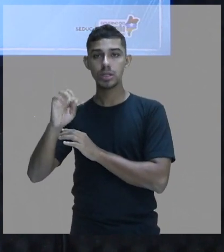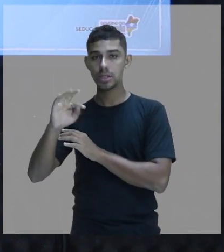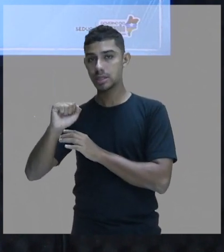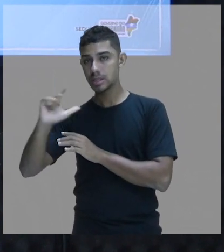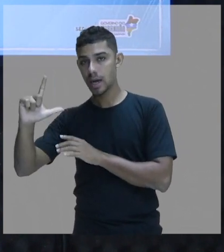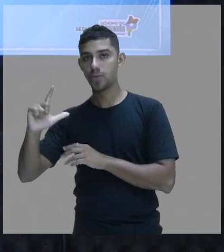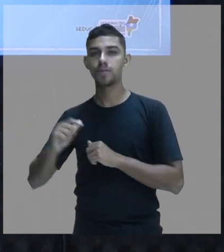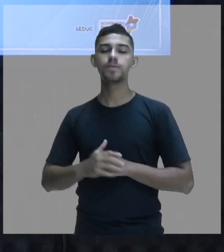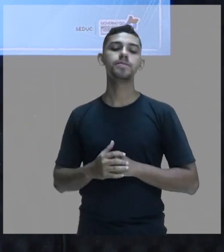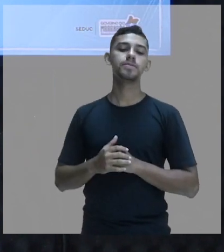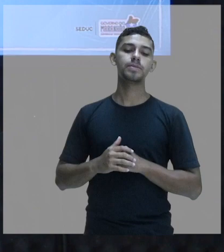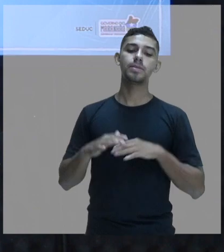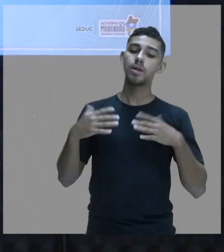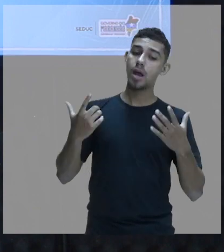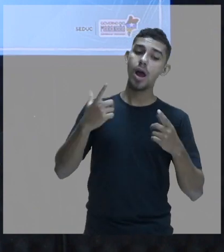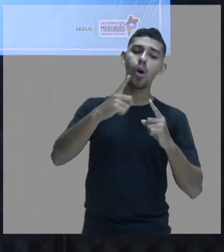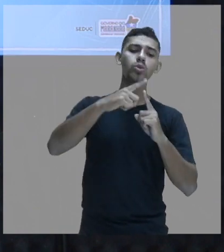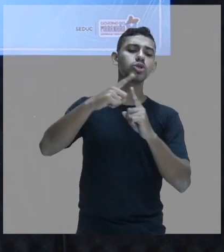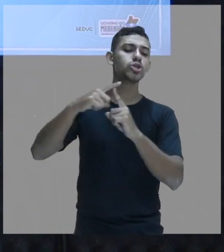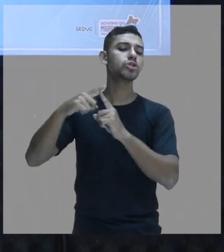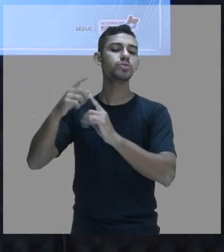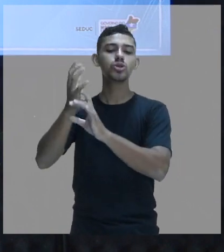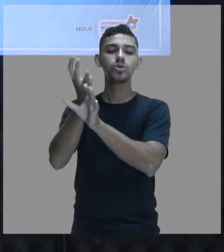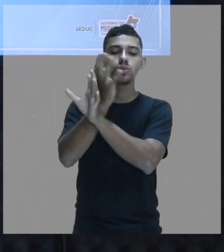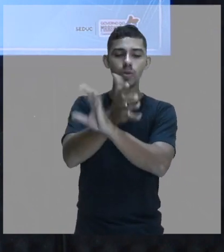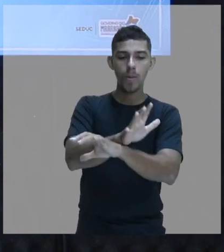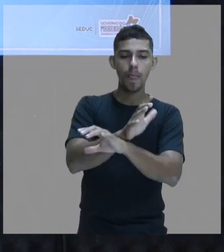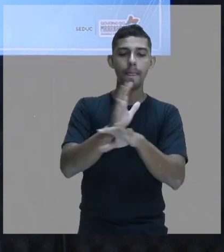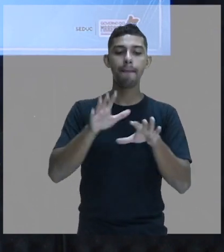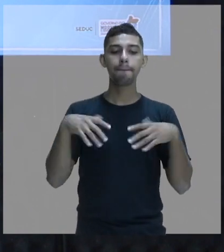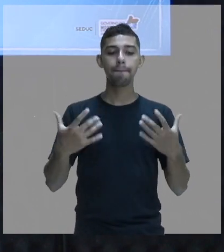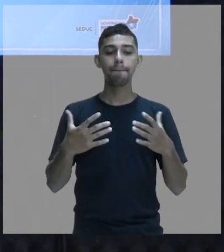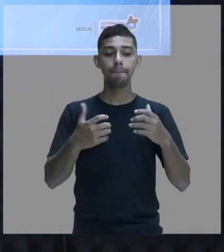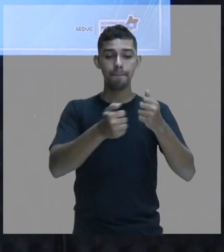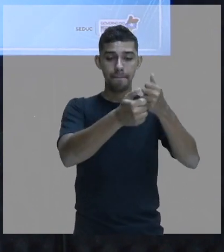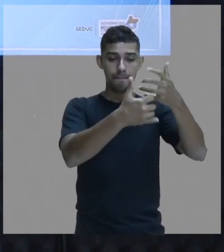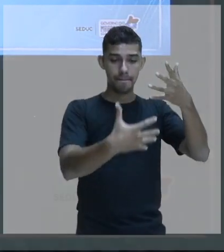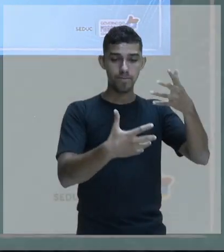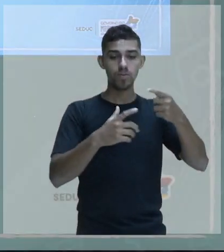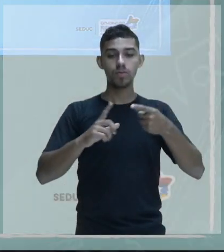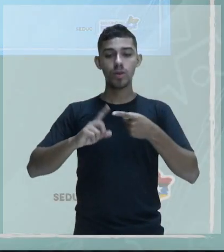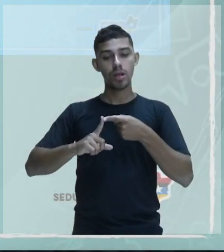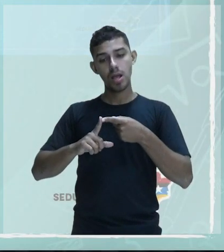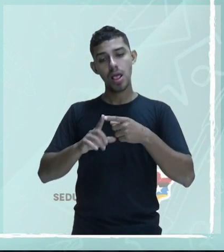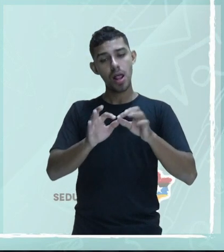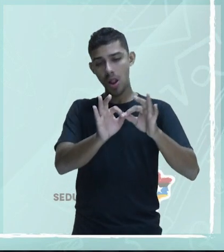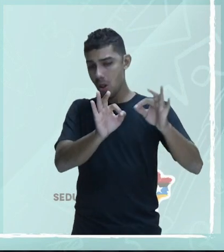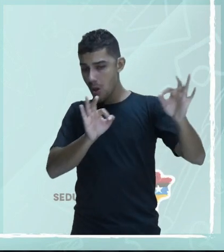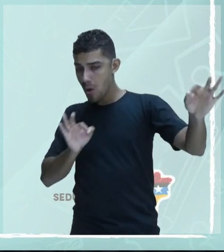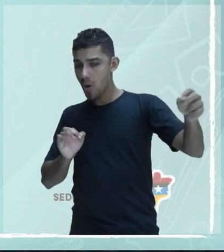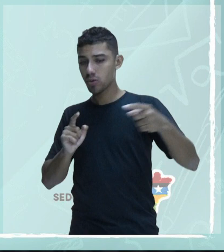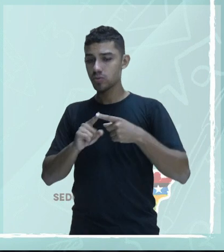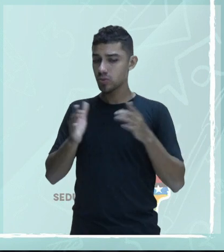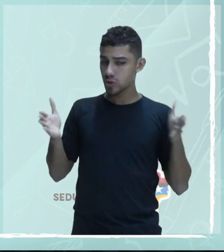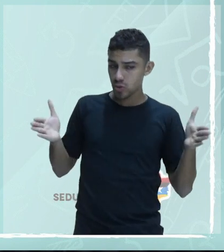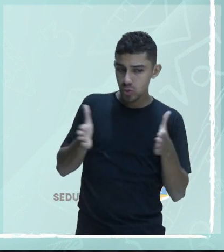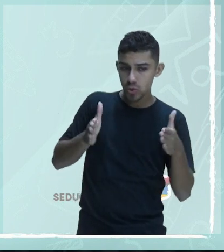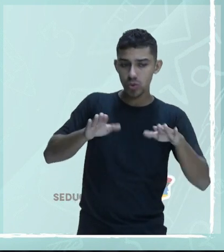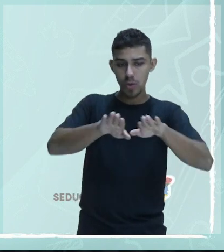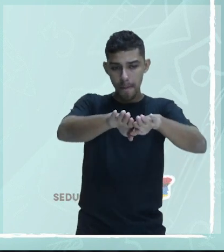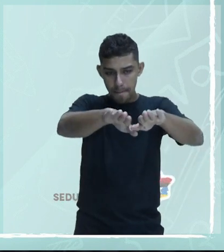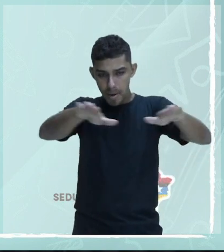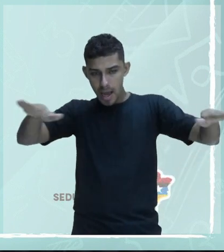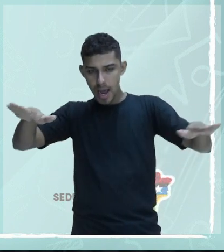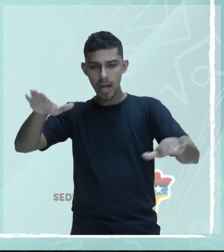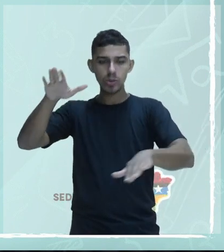de ossos. Os ossos se classificam quanto ao tipo, né? Então, os ossos classificam em longos, em curtos, em planos,